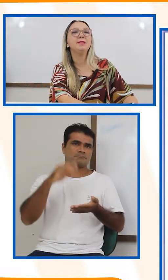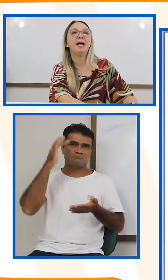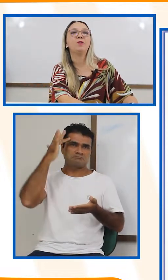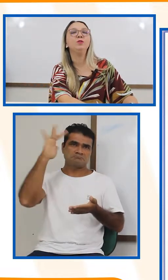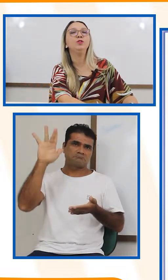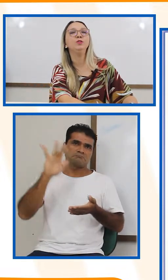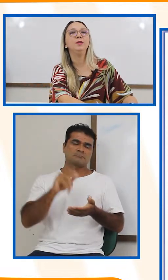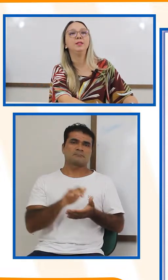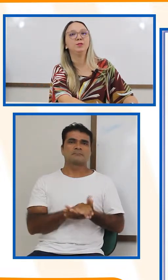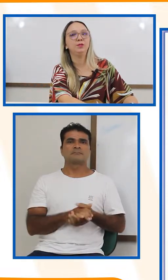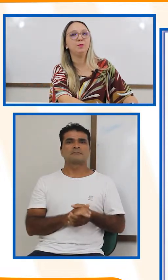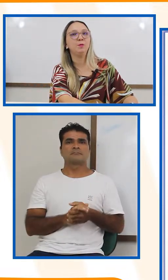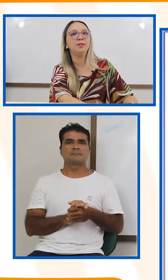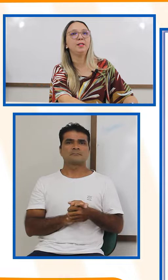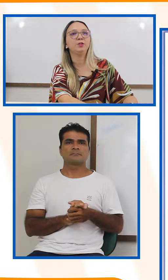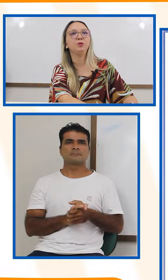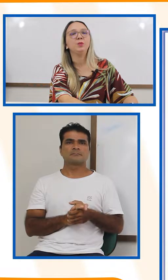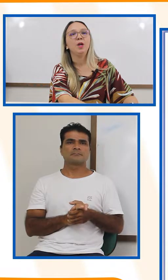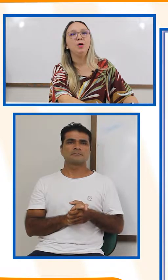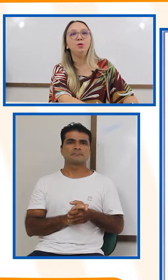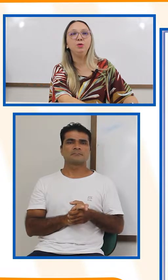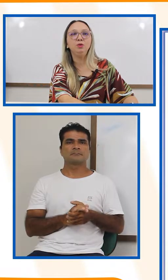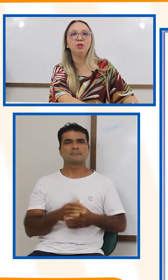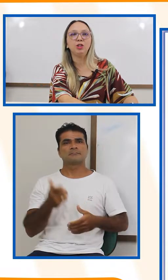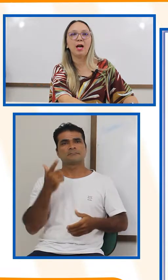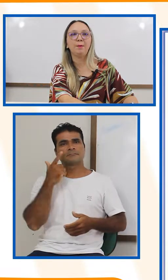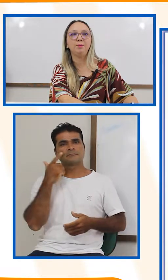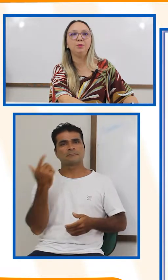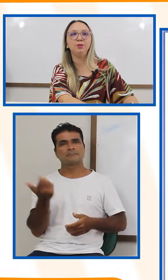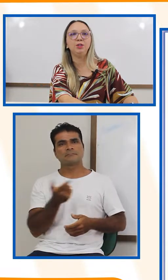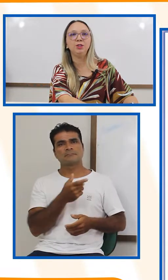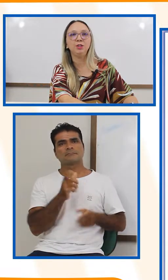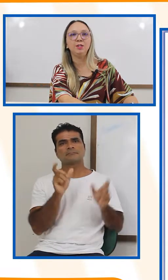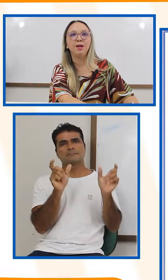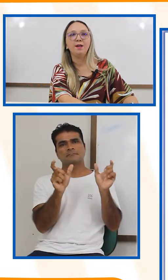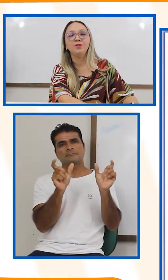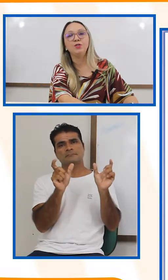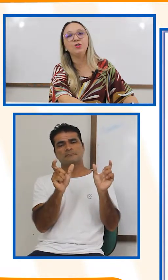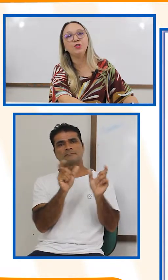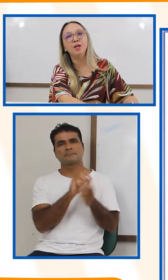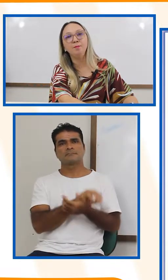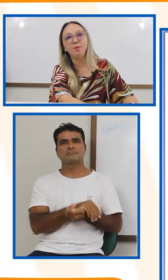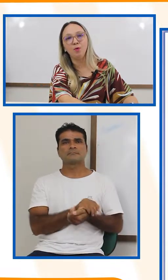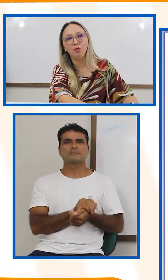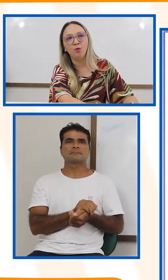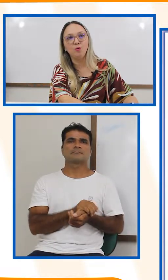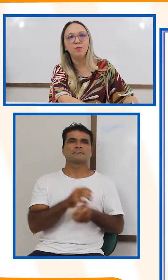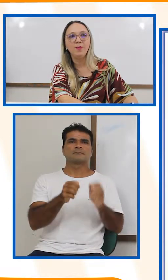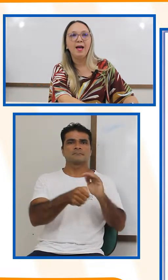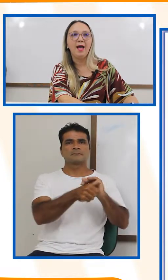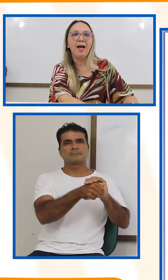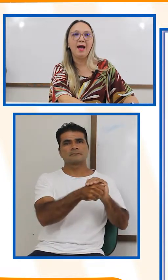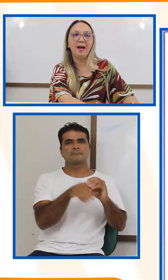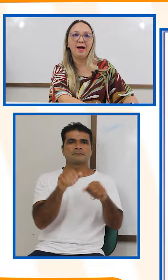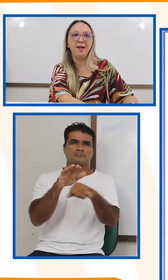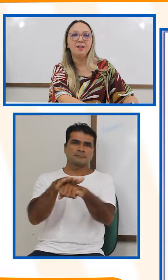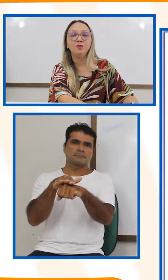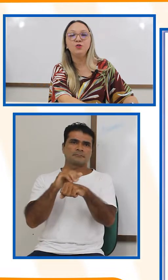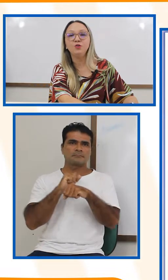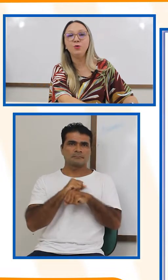Então vamos lá, continuando, vamos para o texto. O jabuti chamou